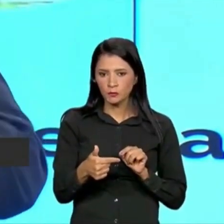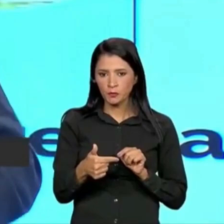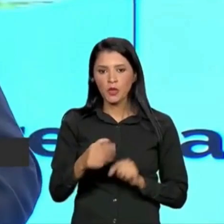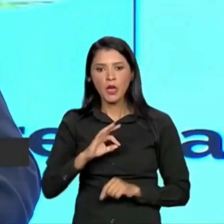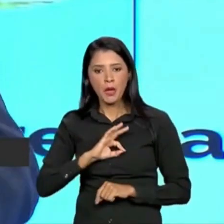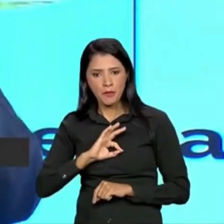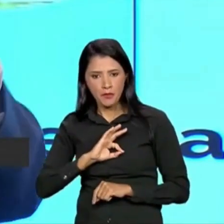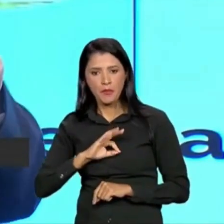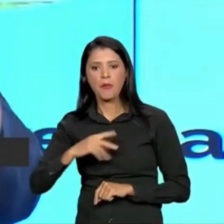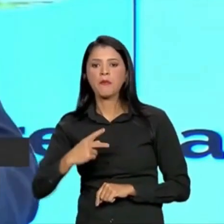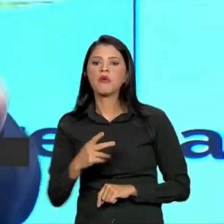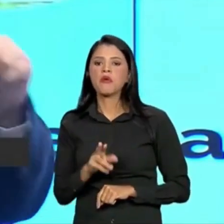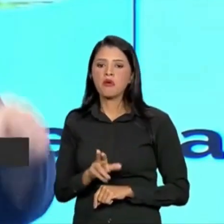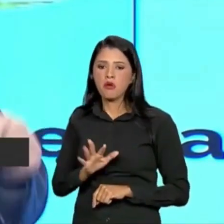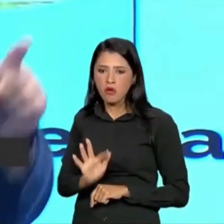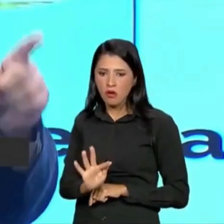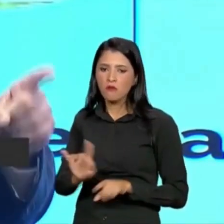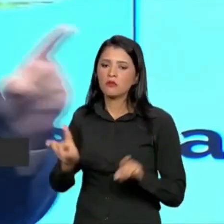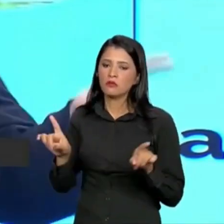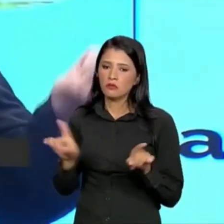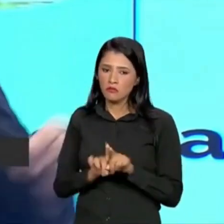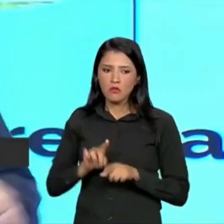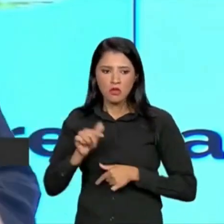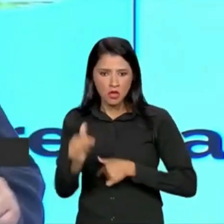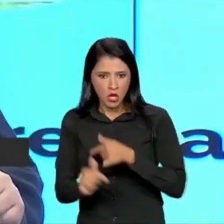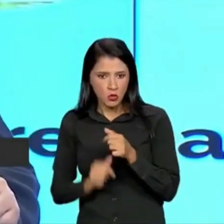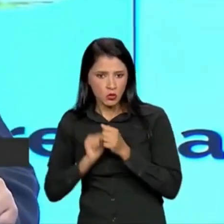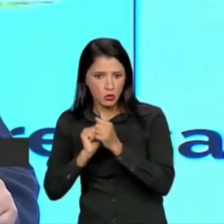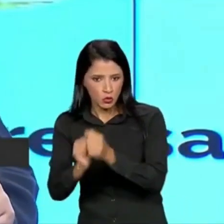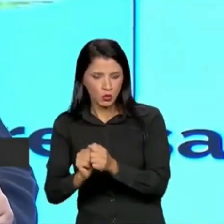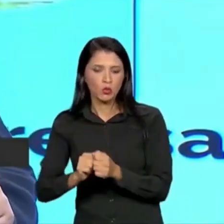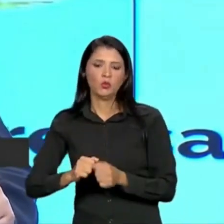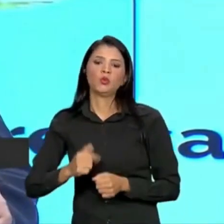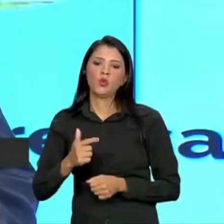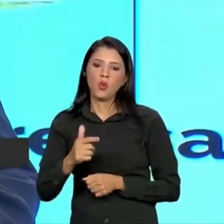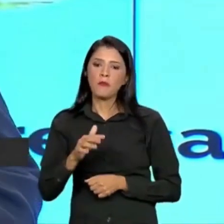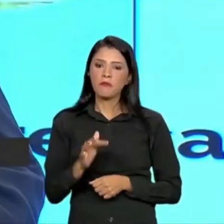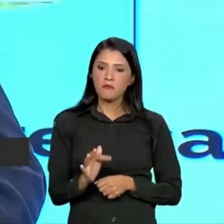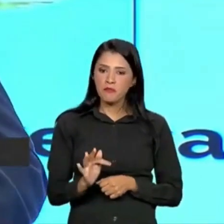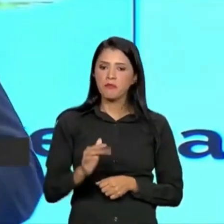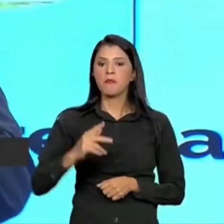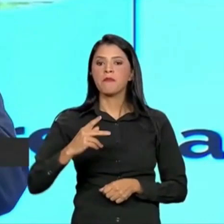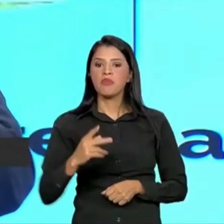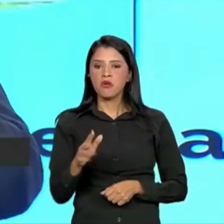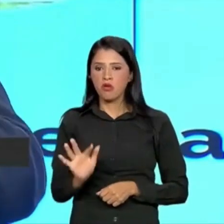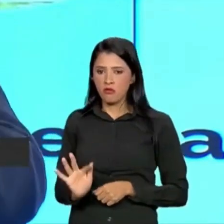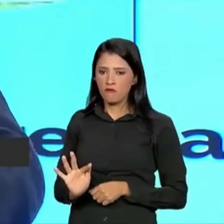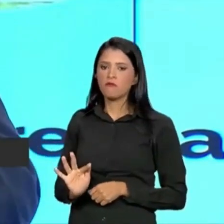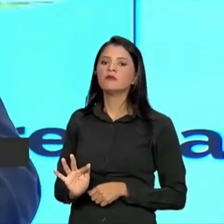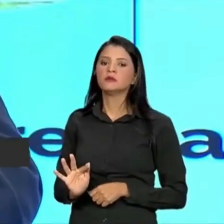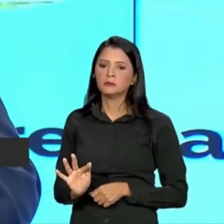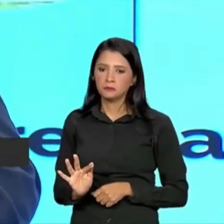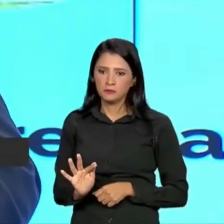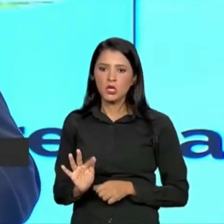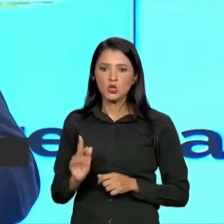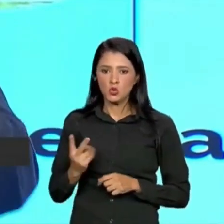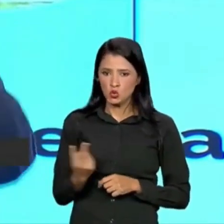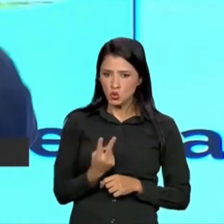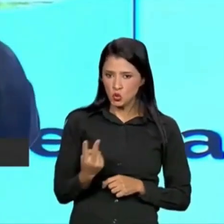Polícia Rodoviária Federal iria também atuar com a Polícia Federal. E, portanto, nós